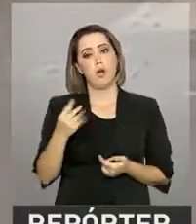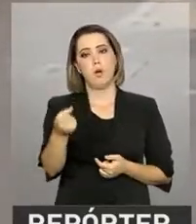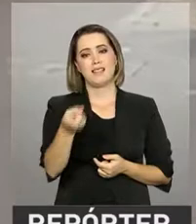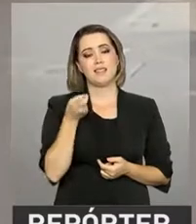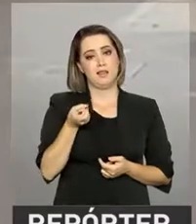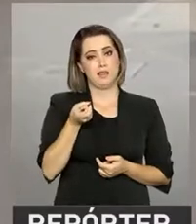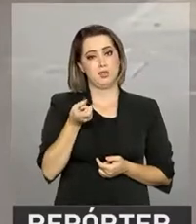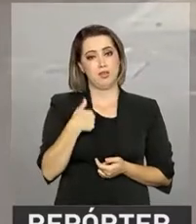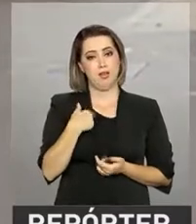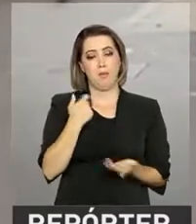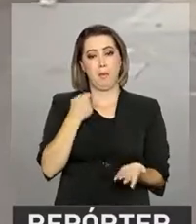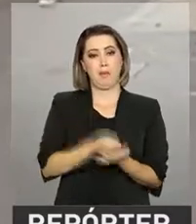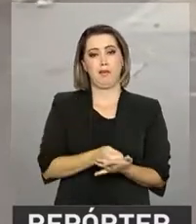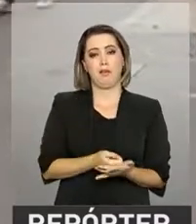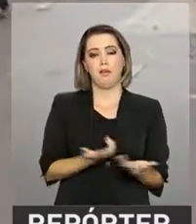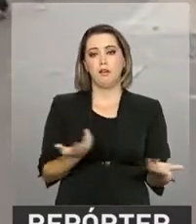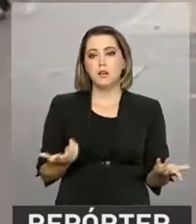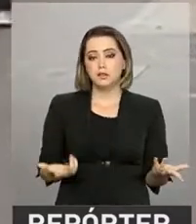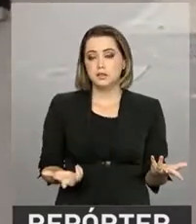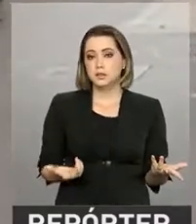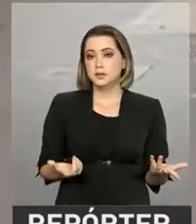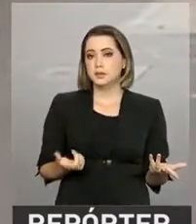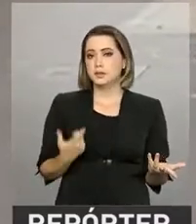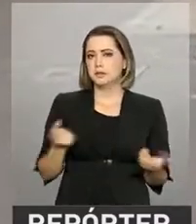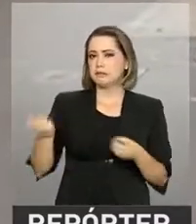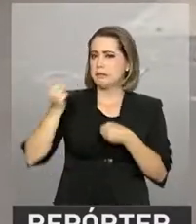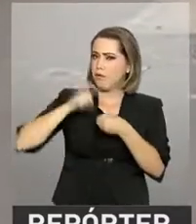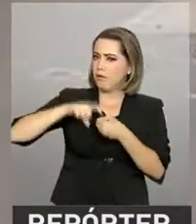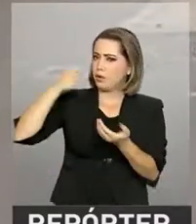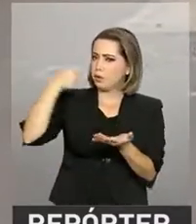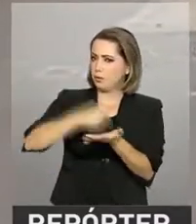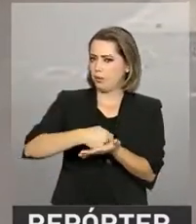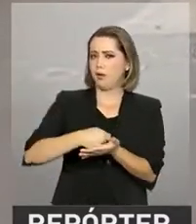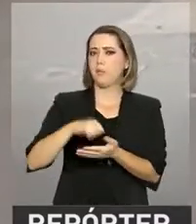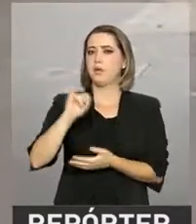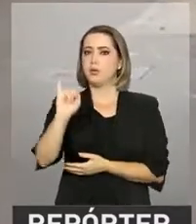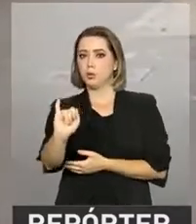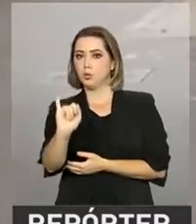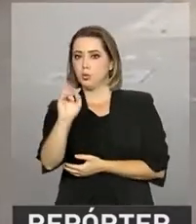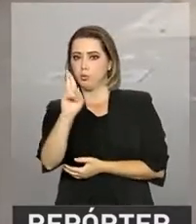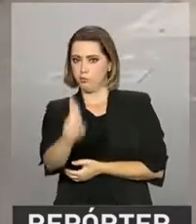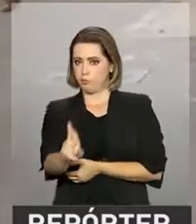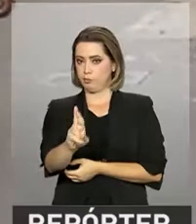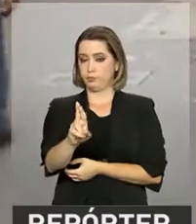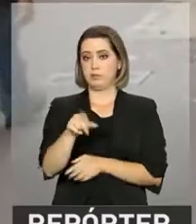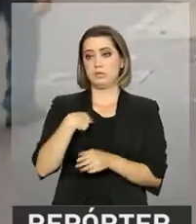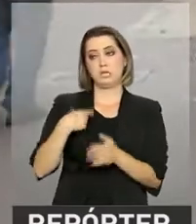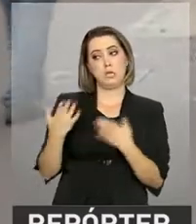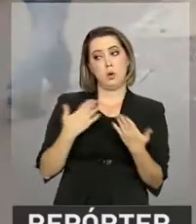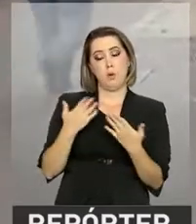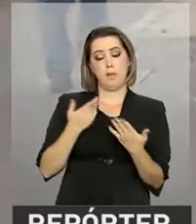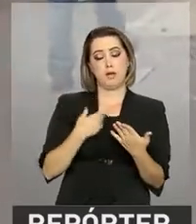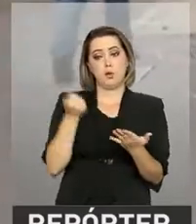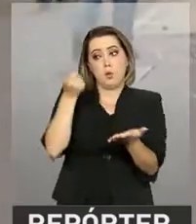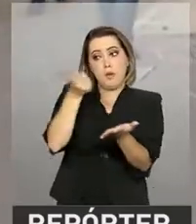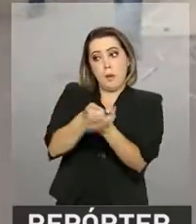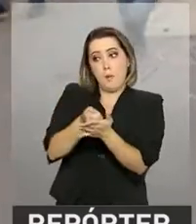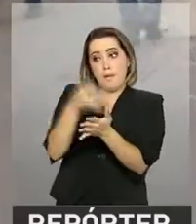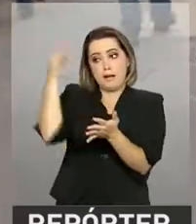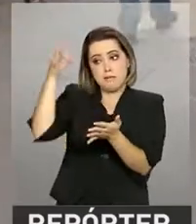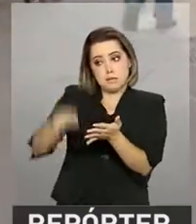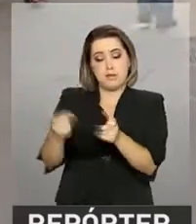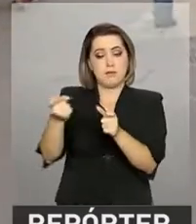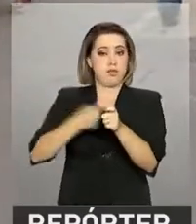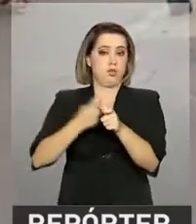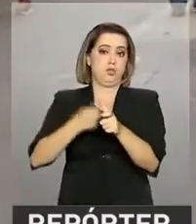eu vou pagar quando eu for restituída pelo imposto de renda e o que eu pago efetivamente de juros da